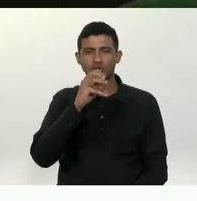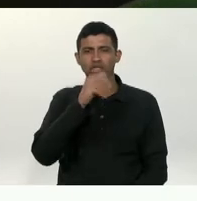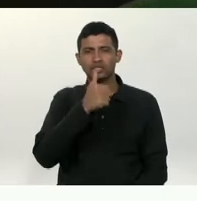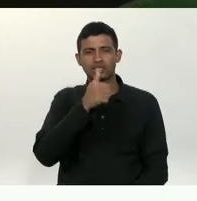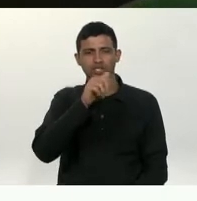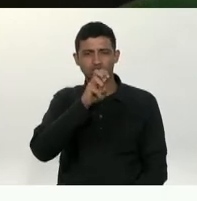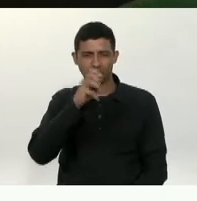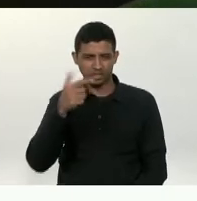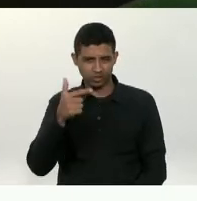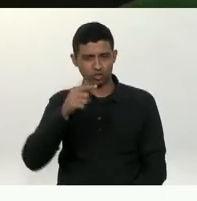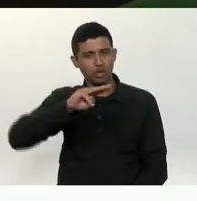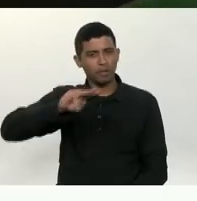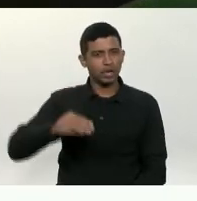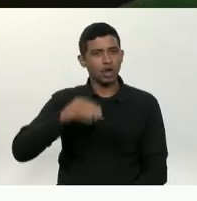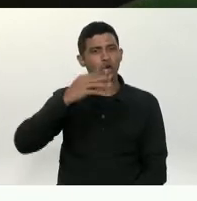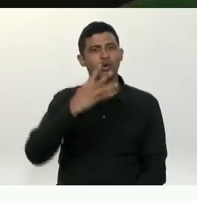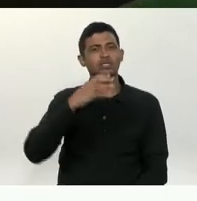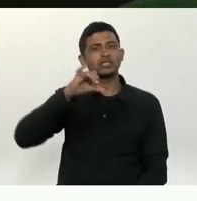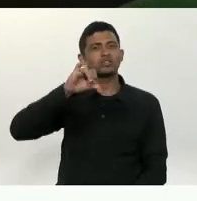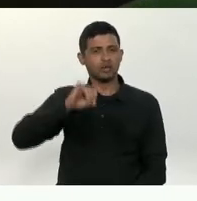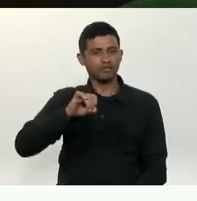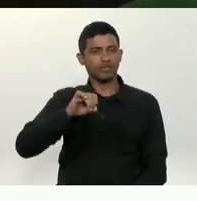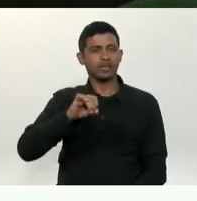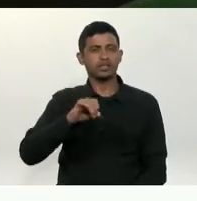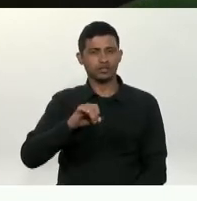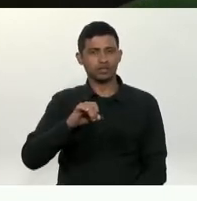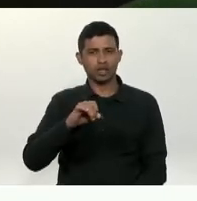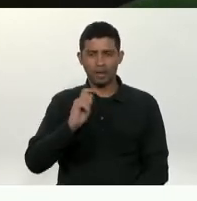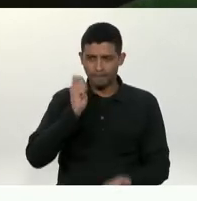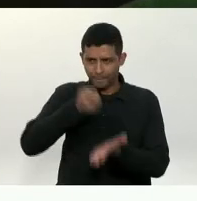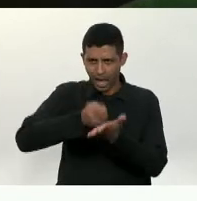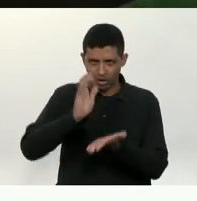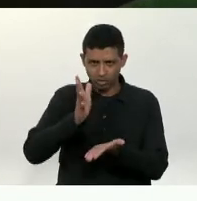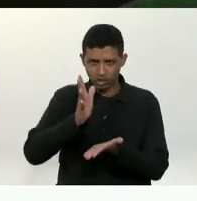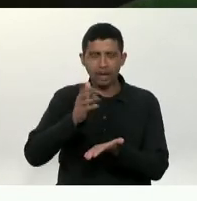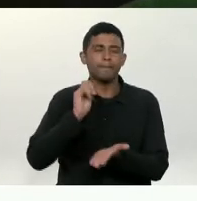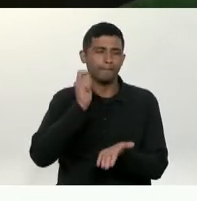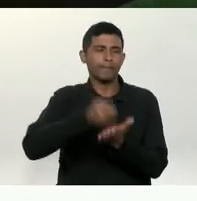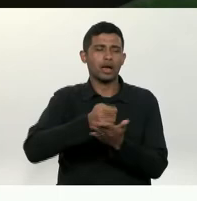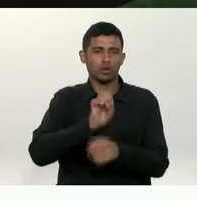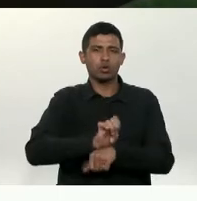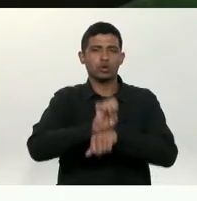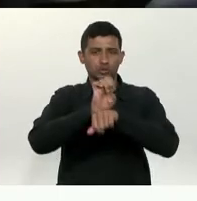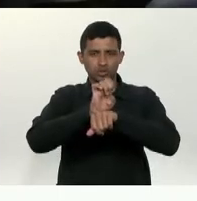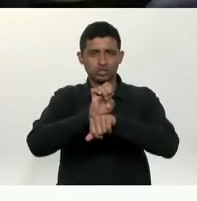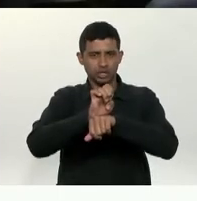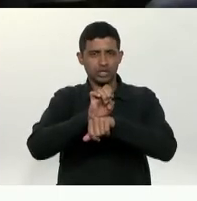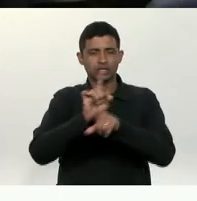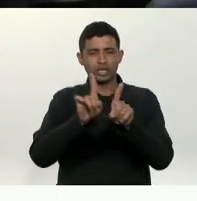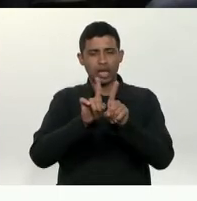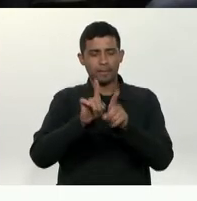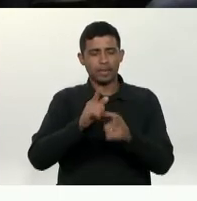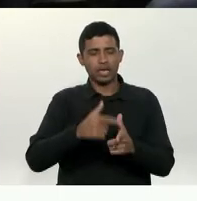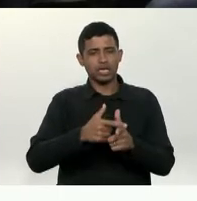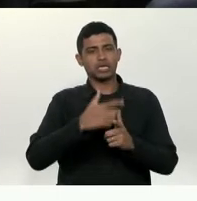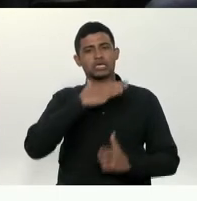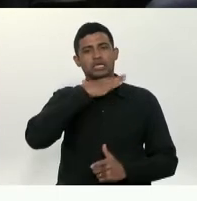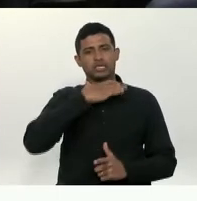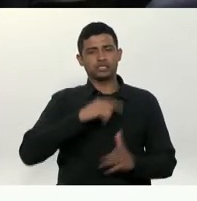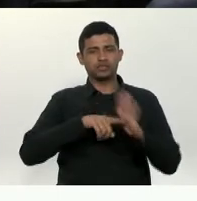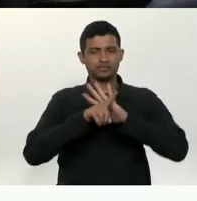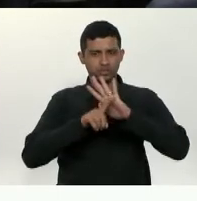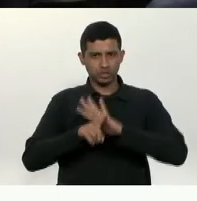152.490.000, mais um de 239 milhões. Exatamente. Foram pagos? Foram pagos ao Estado no auge da crise fiscal para... Como outorga